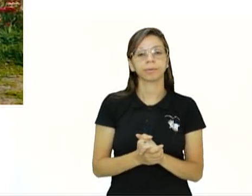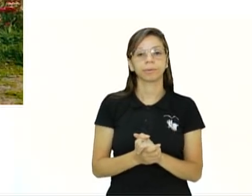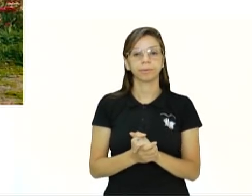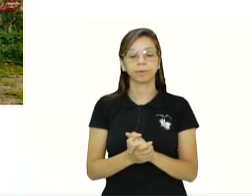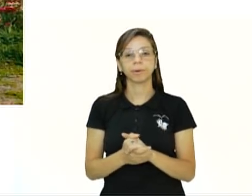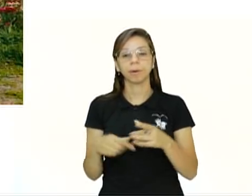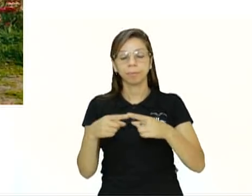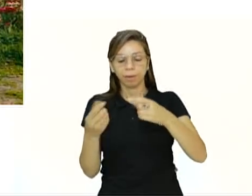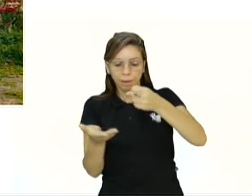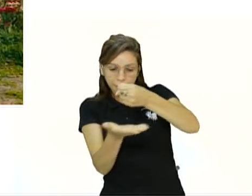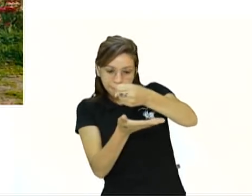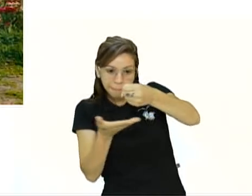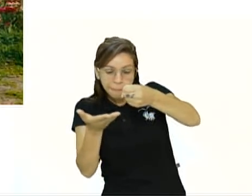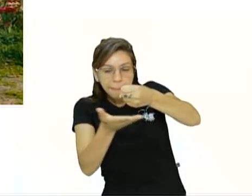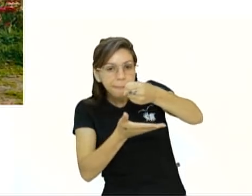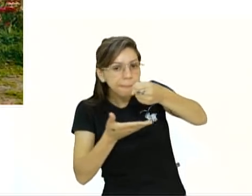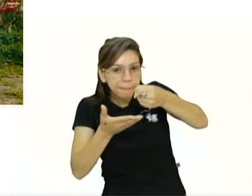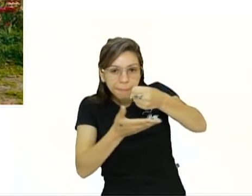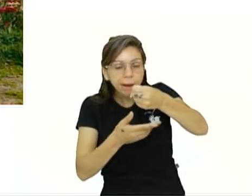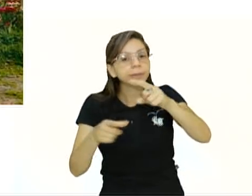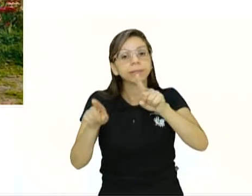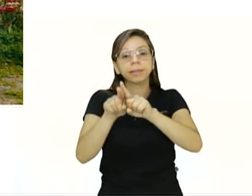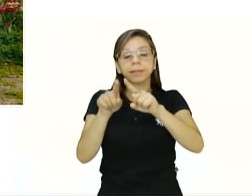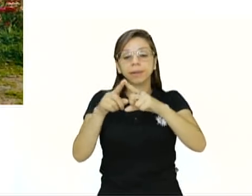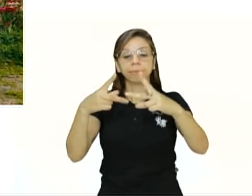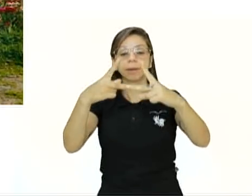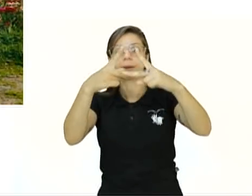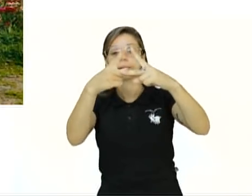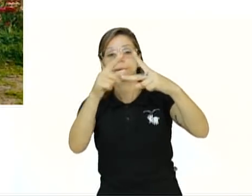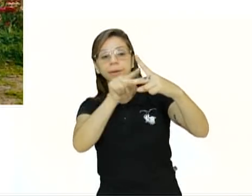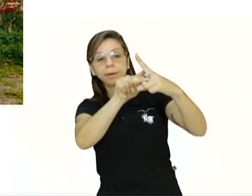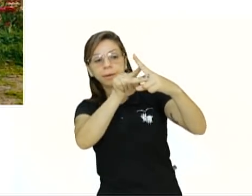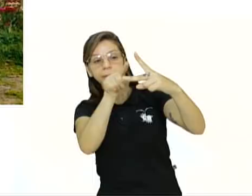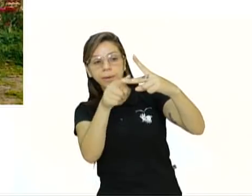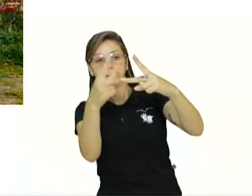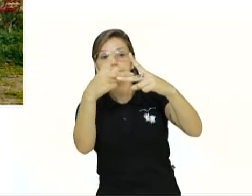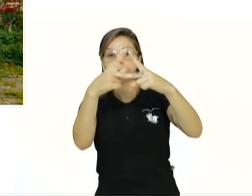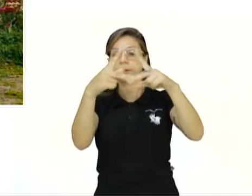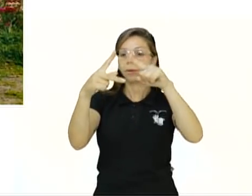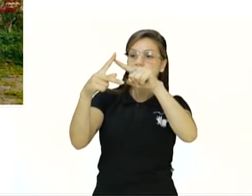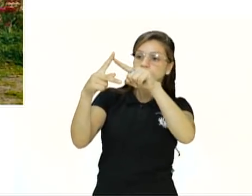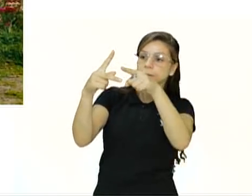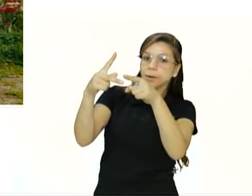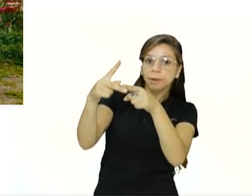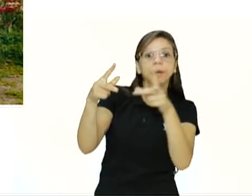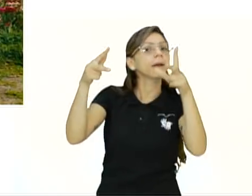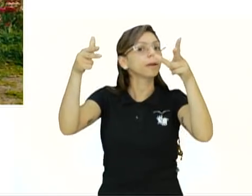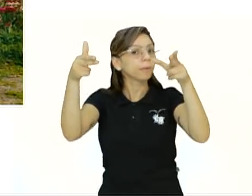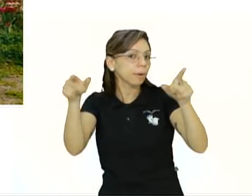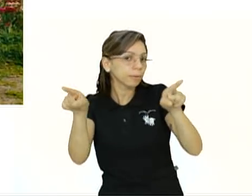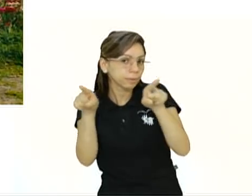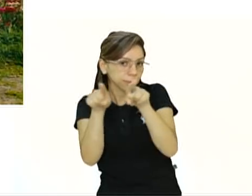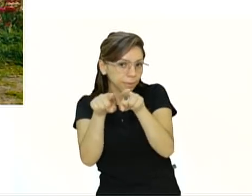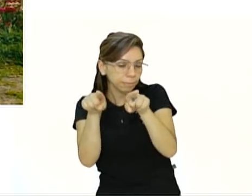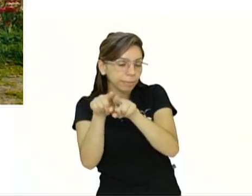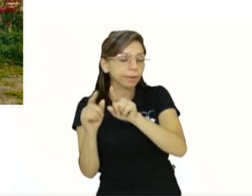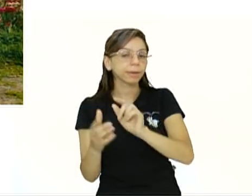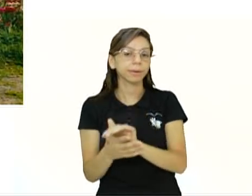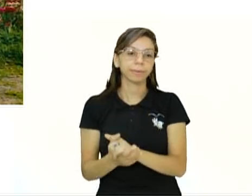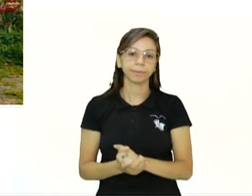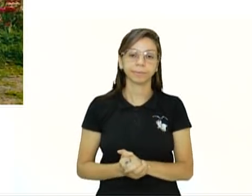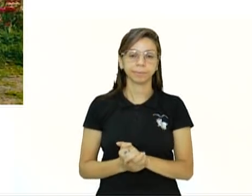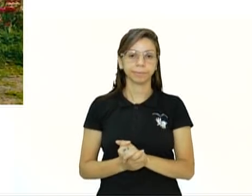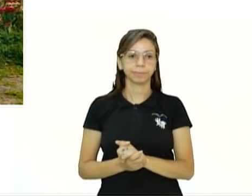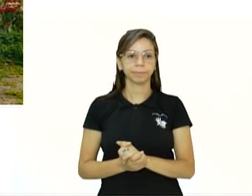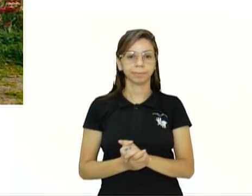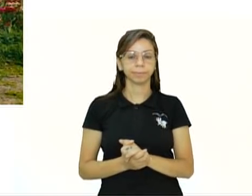base, os dois ângulos da base também são iguais, eles são pequenininhos iguais. Descendo um pouquinho nessa fachada, você